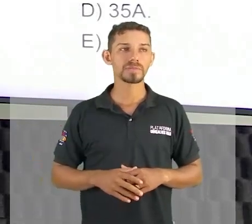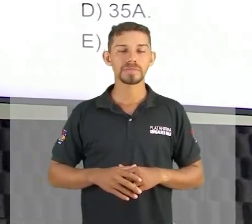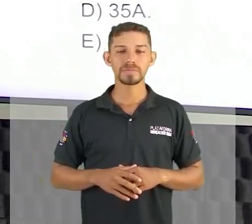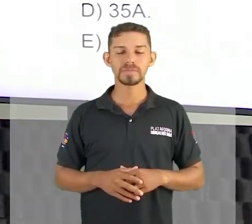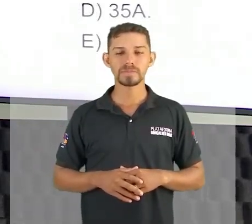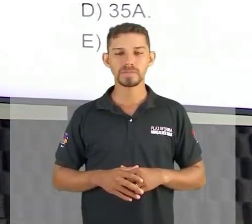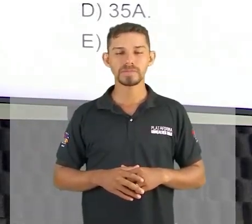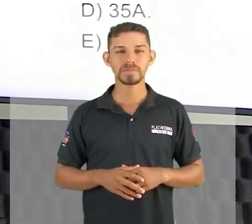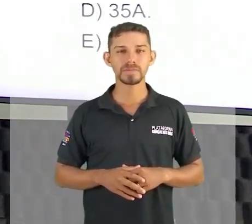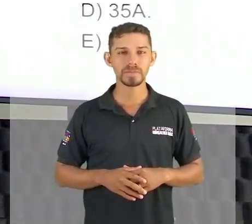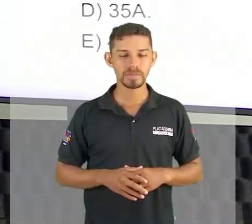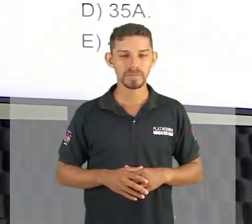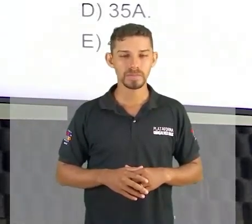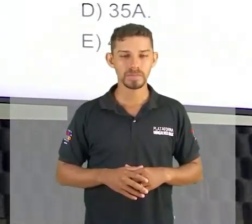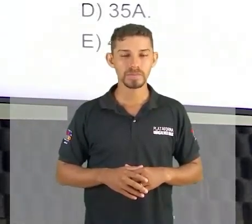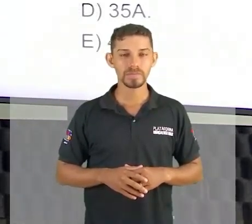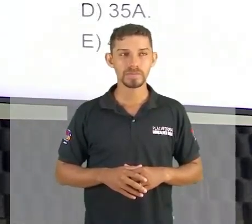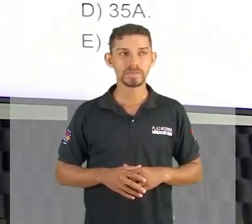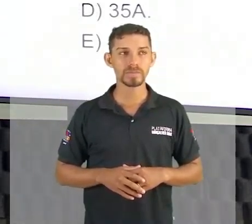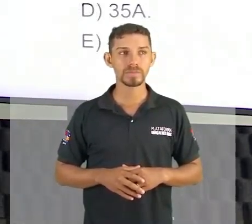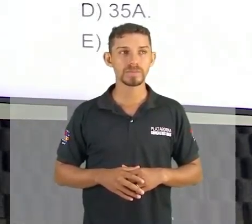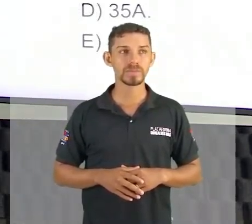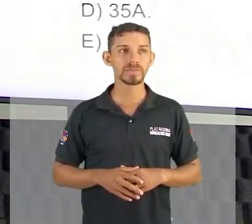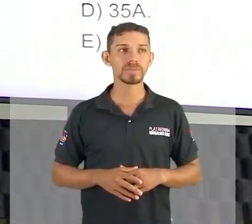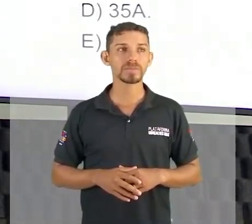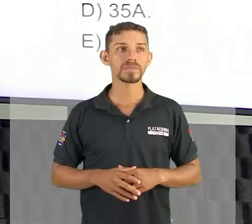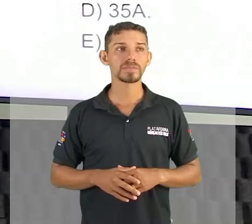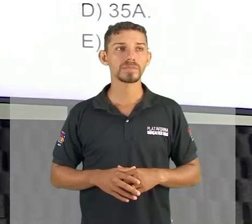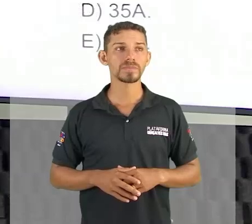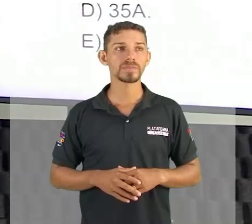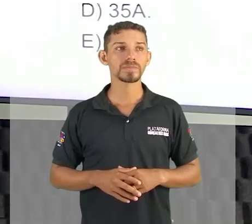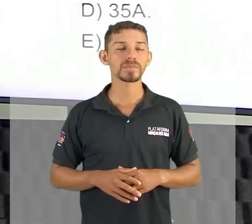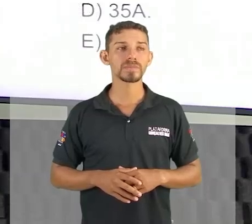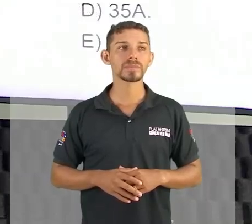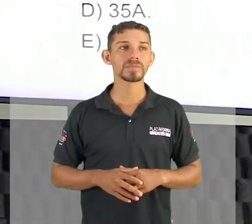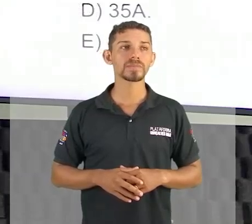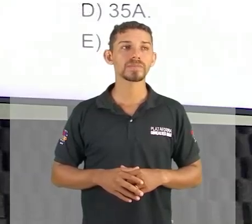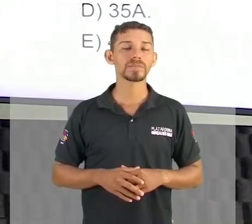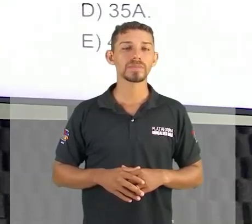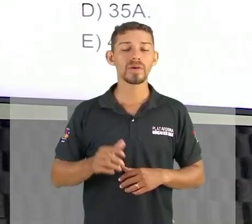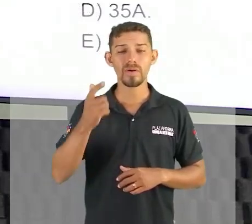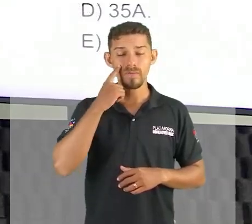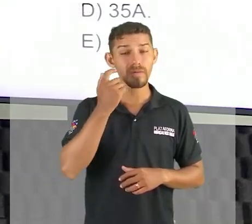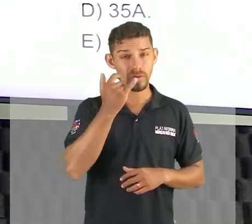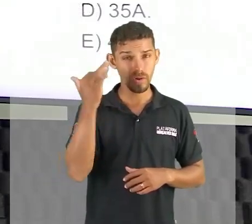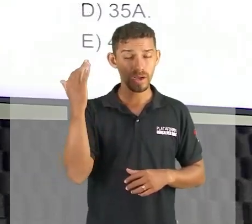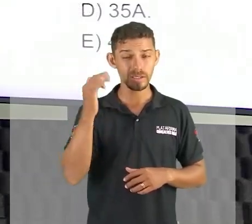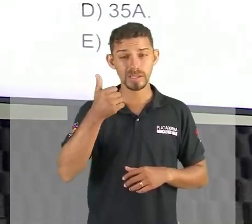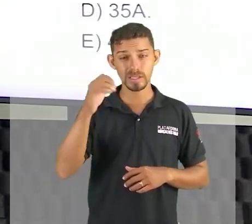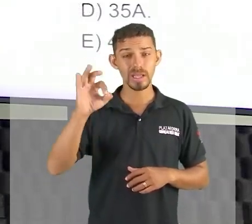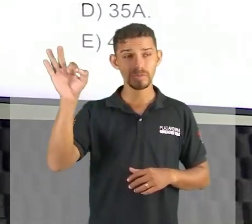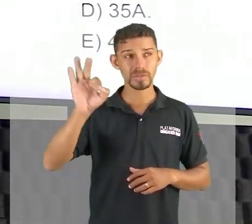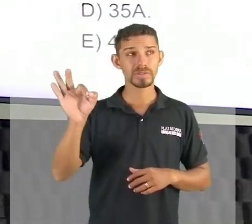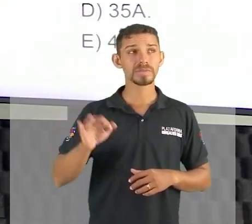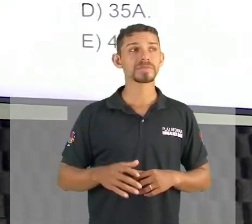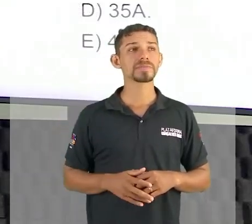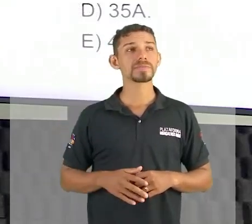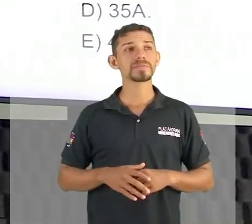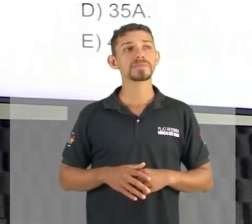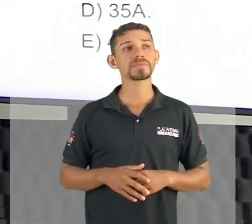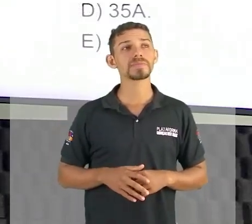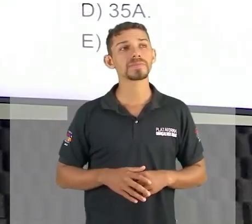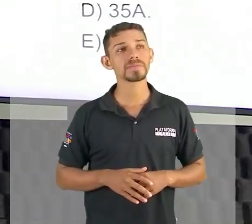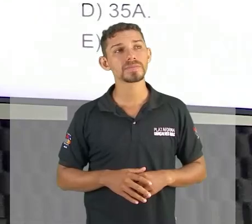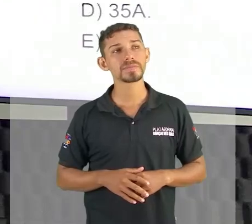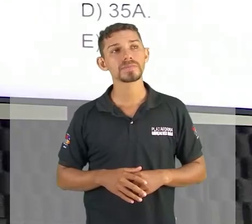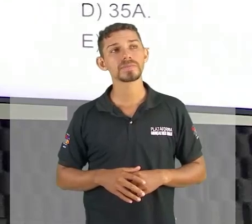110% que eu quero 10% a mais para não confundir Vamos botar Vamos ver quanto é que é 10% só que é a tolerância tá se